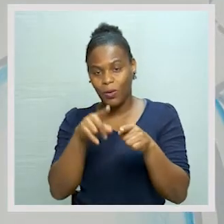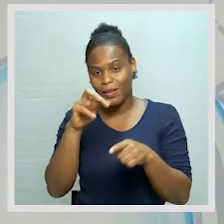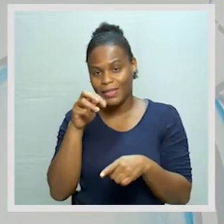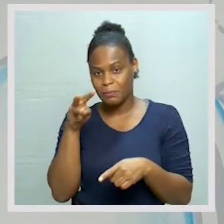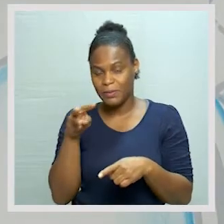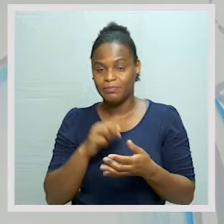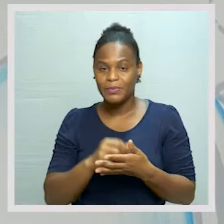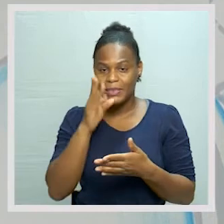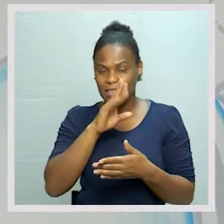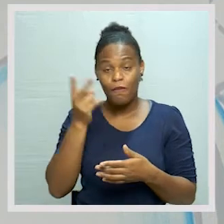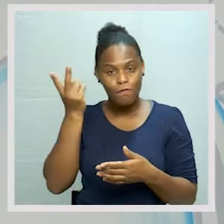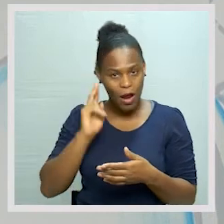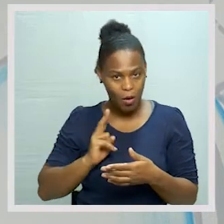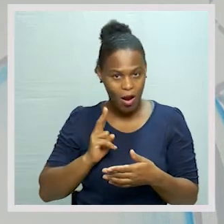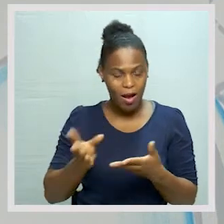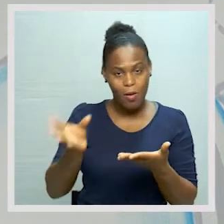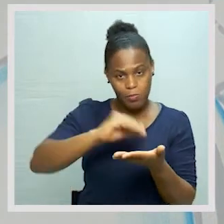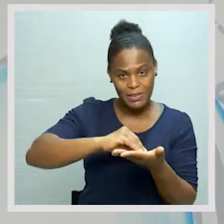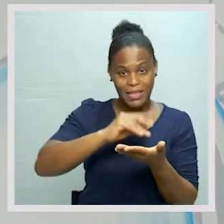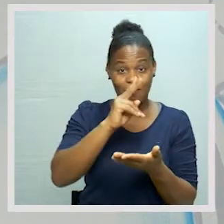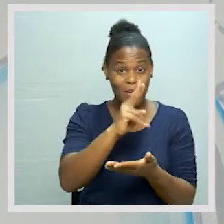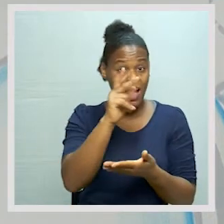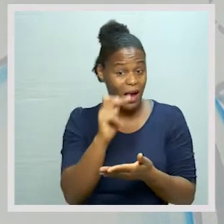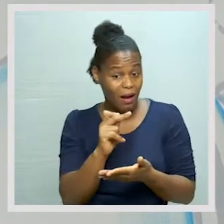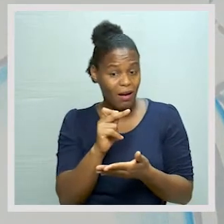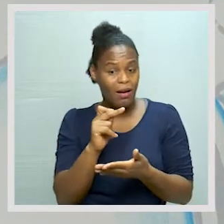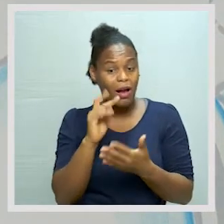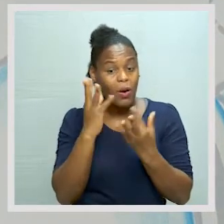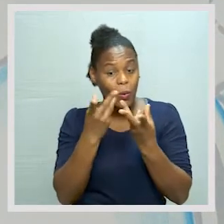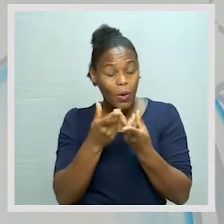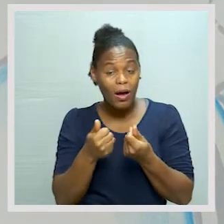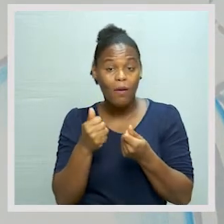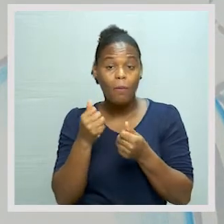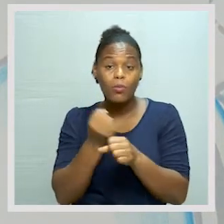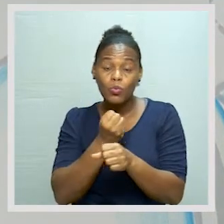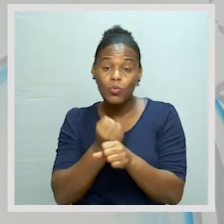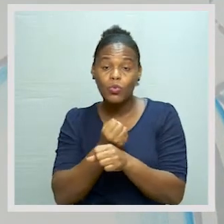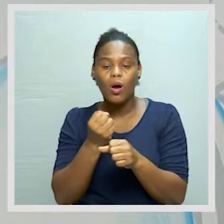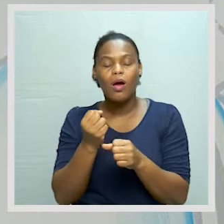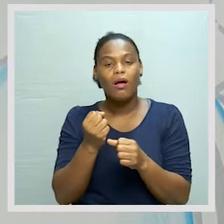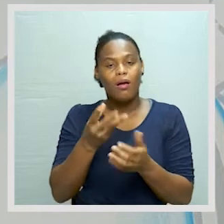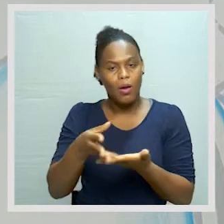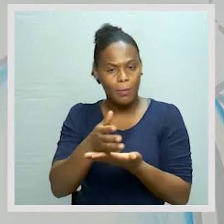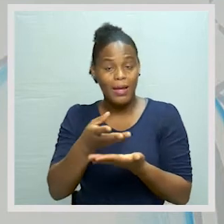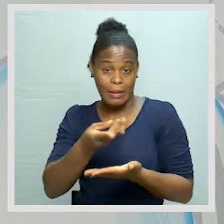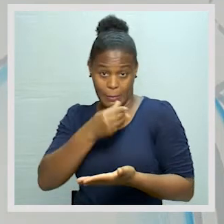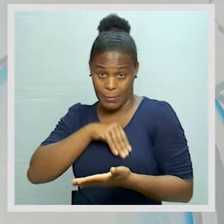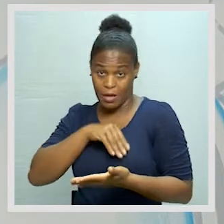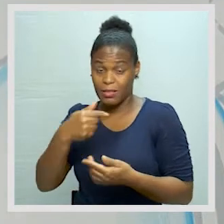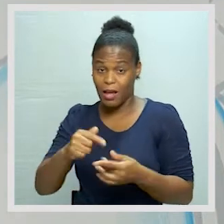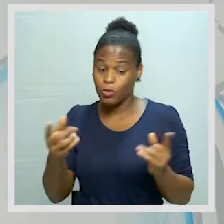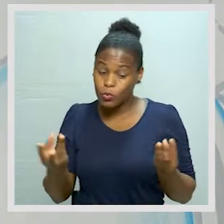valores acrescentados para calcular na ótica do produto e temos o rendimento, vamos somar todos os rendimentos,